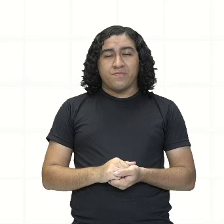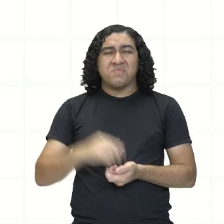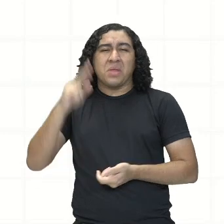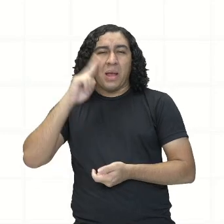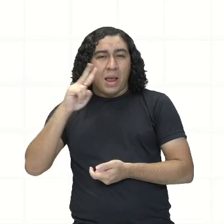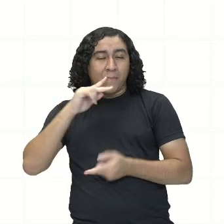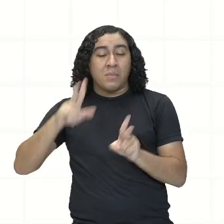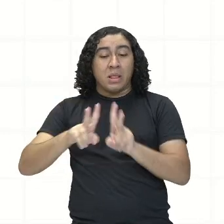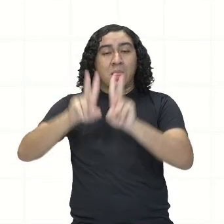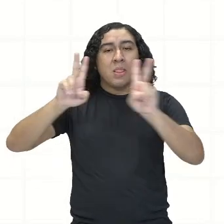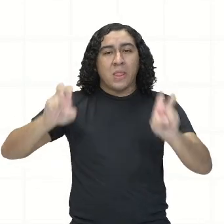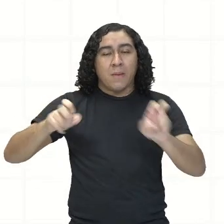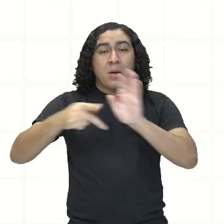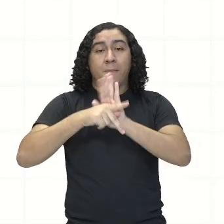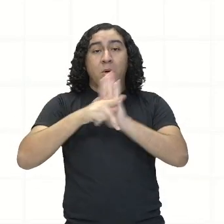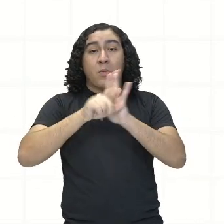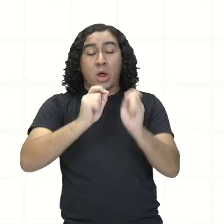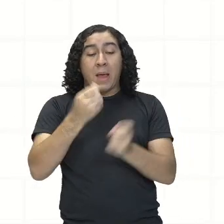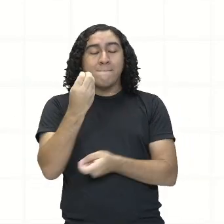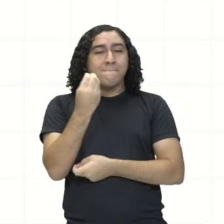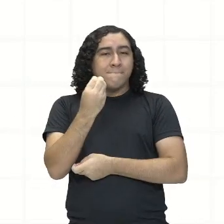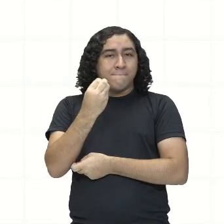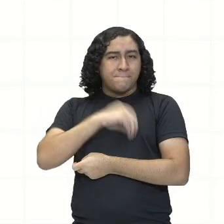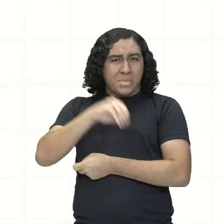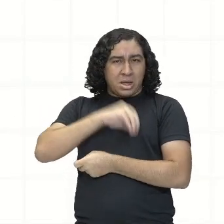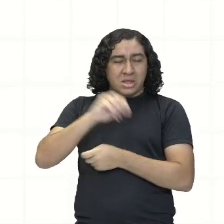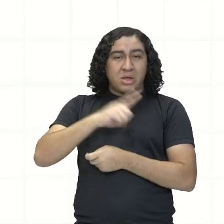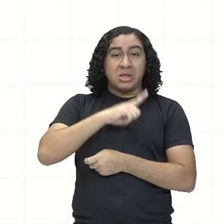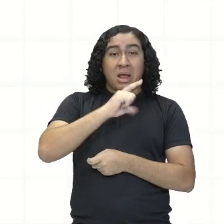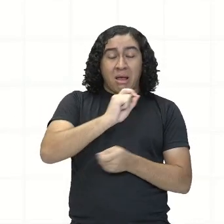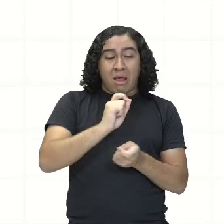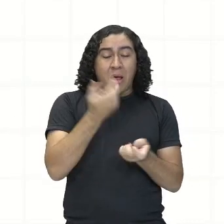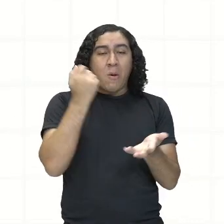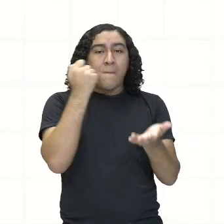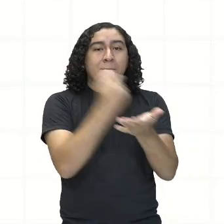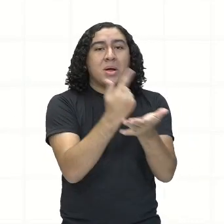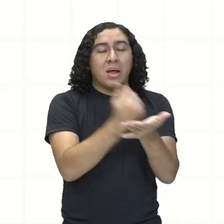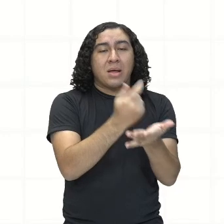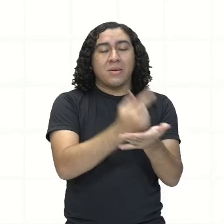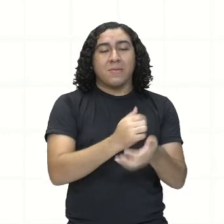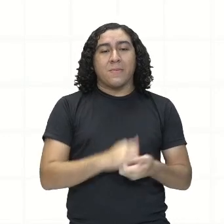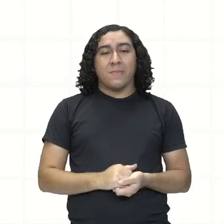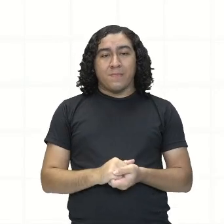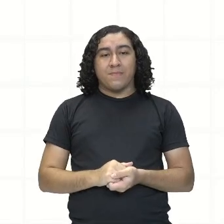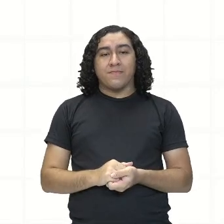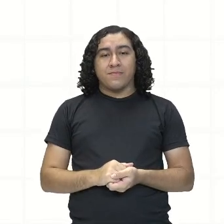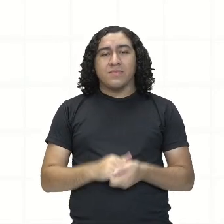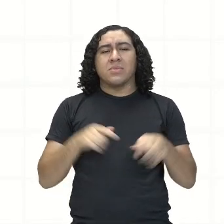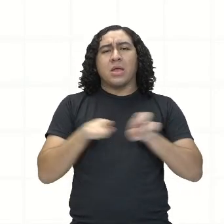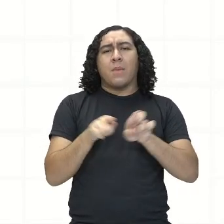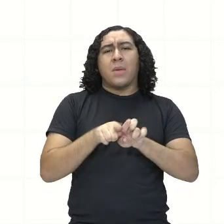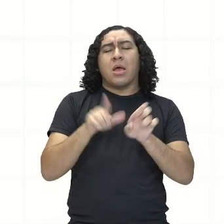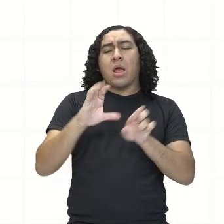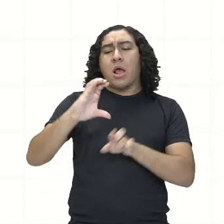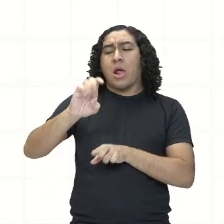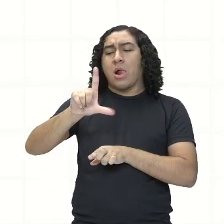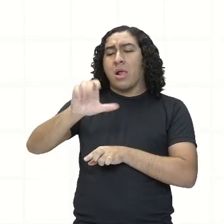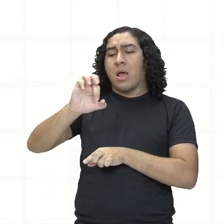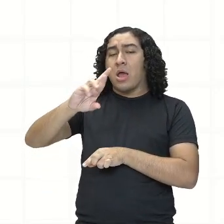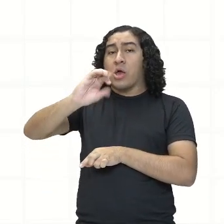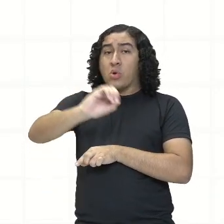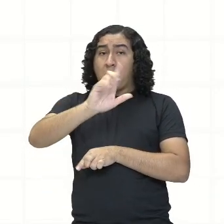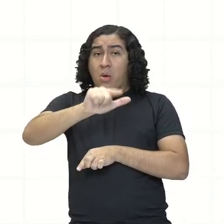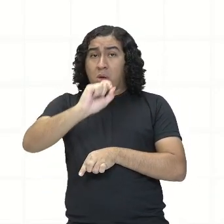para vocês, que é a venda do perdão. Acúmulo do poder político do clero. Professora, quem é o clero? É justamente